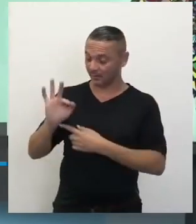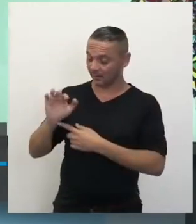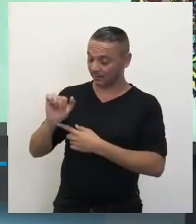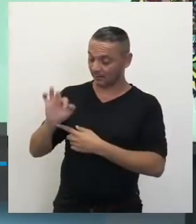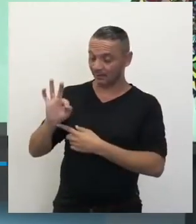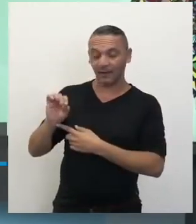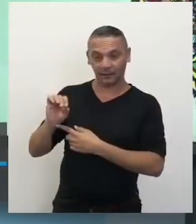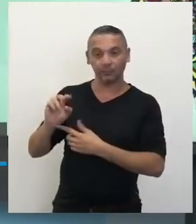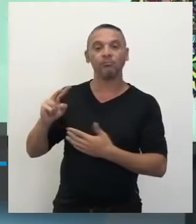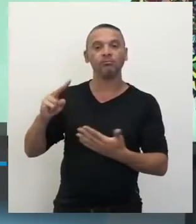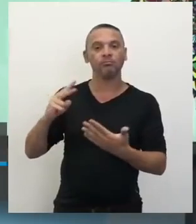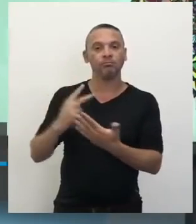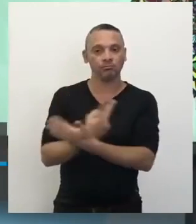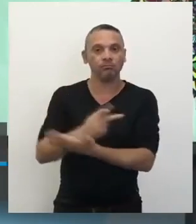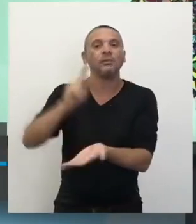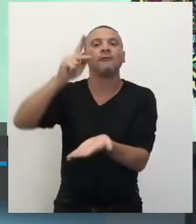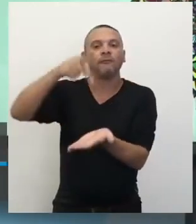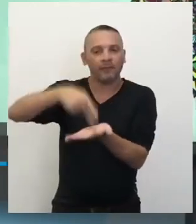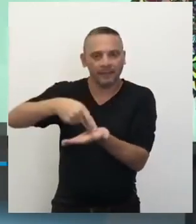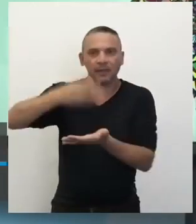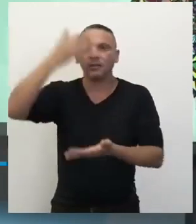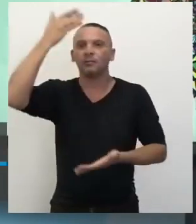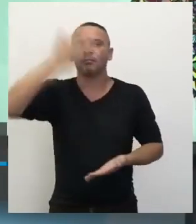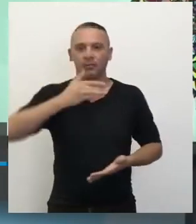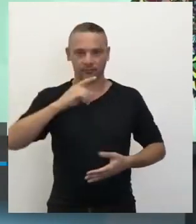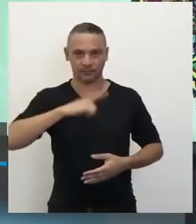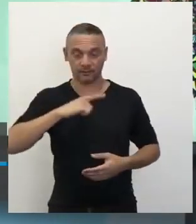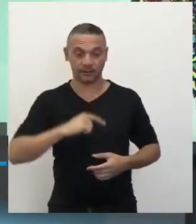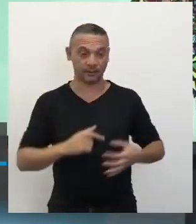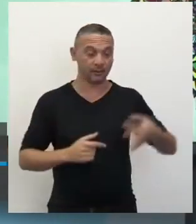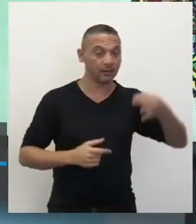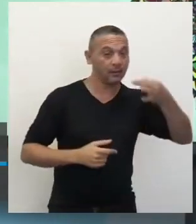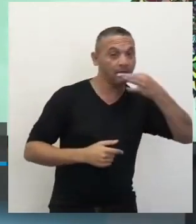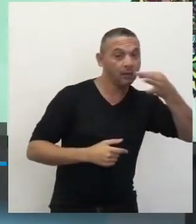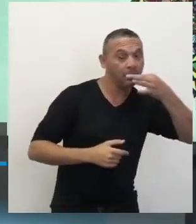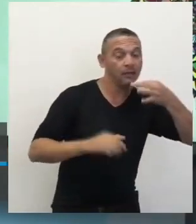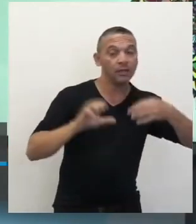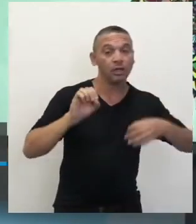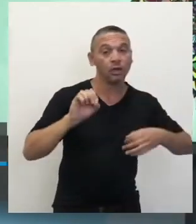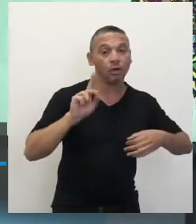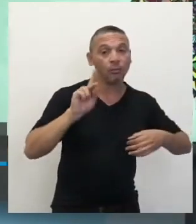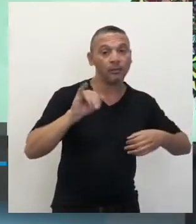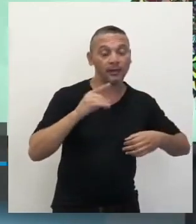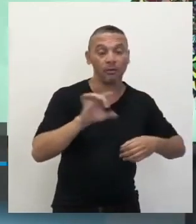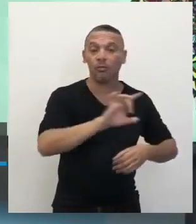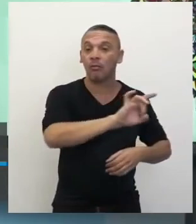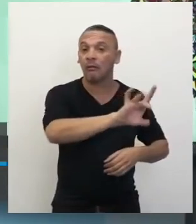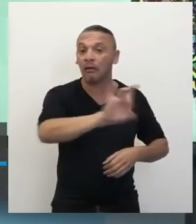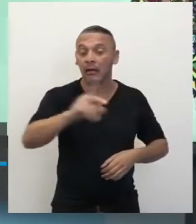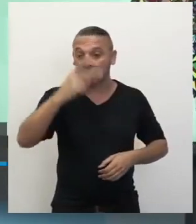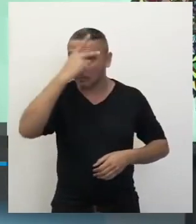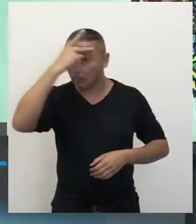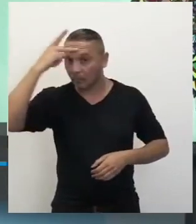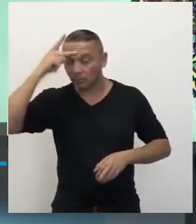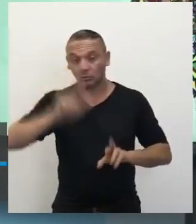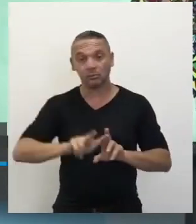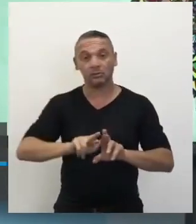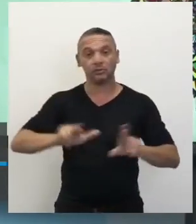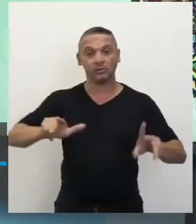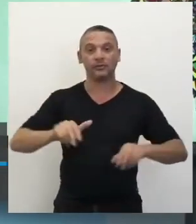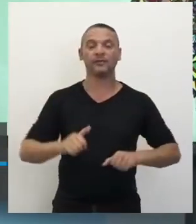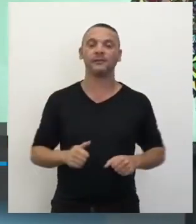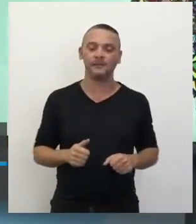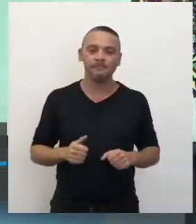algo que aconteceu, que eu posso comprovar, provar. E já opinião, cada um tem de uma maneira, pensa de um jeito. E nesse